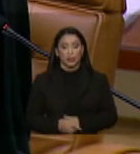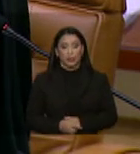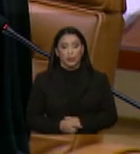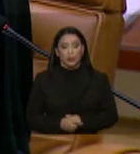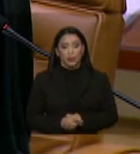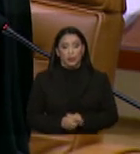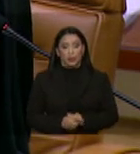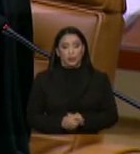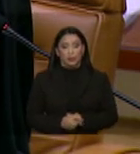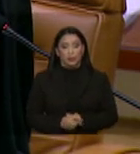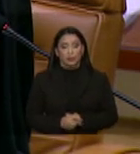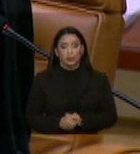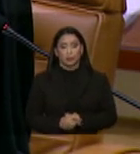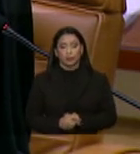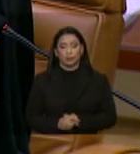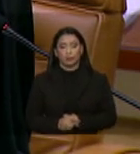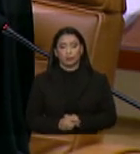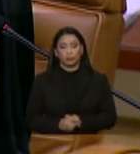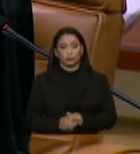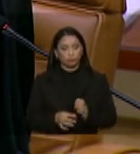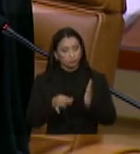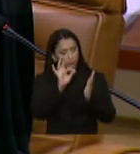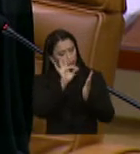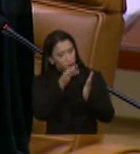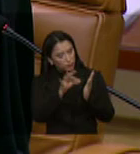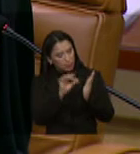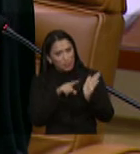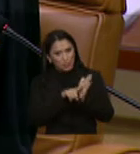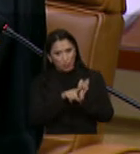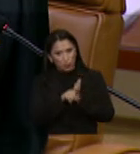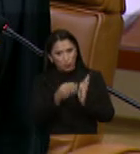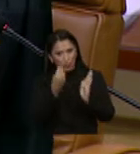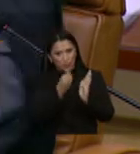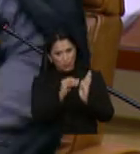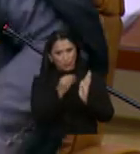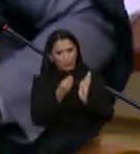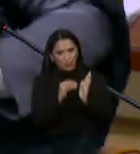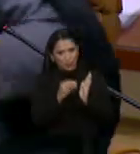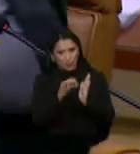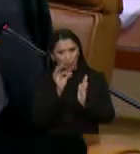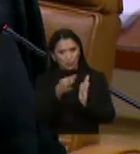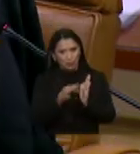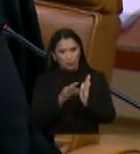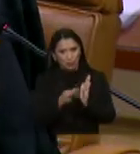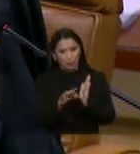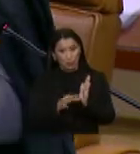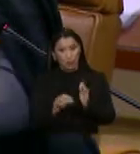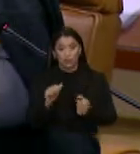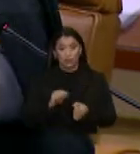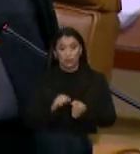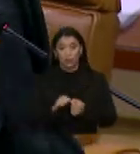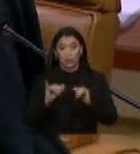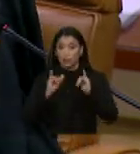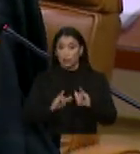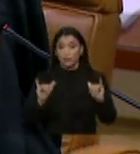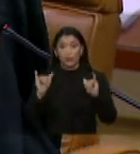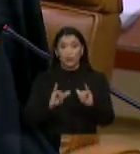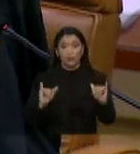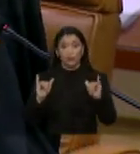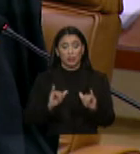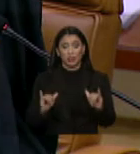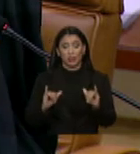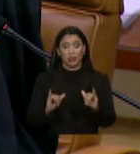diríamos fazer o questionário que eles fazem para essas informações é excede muito a próprias